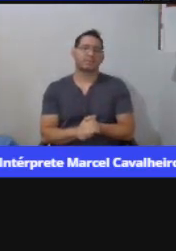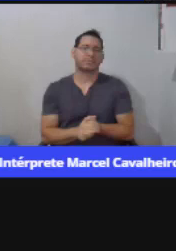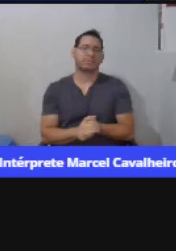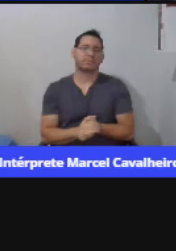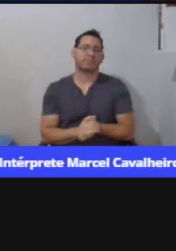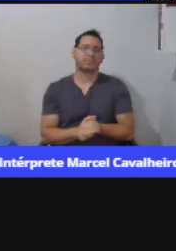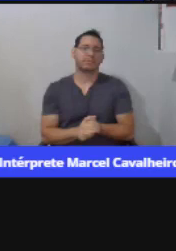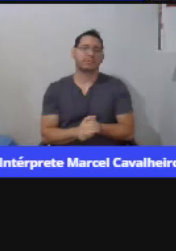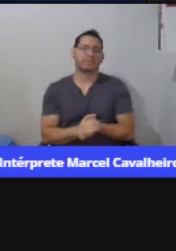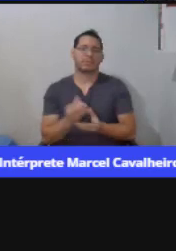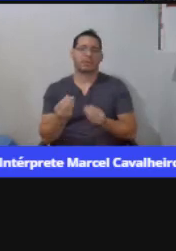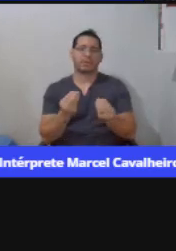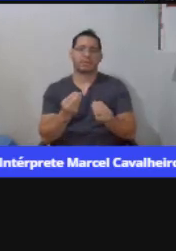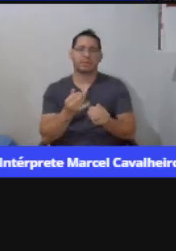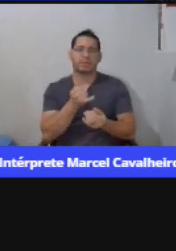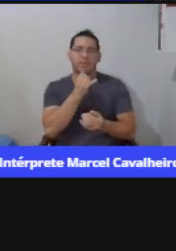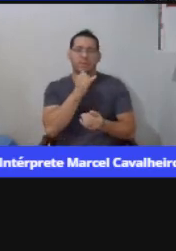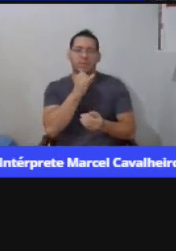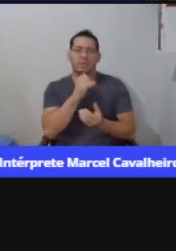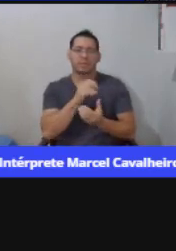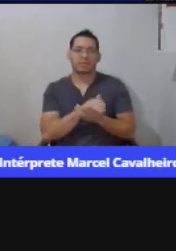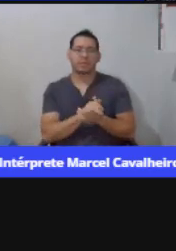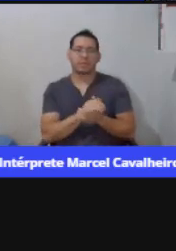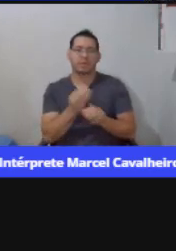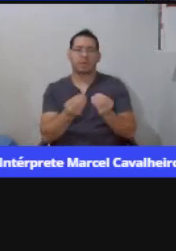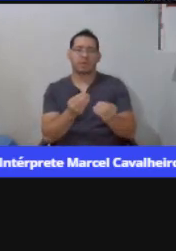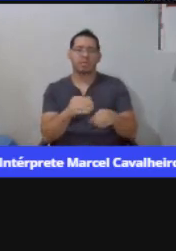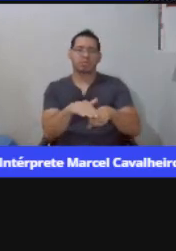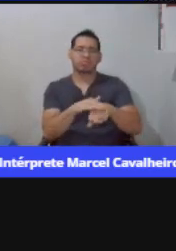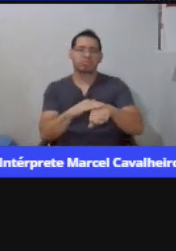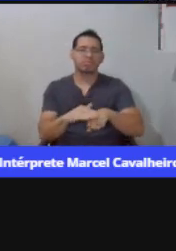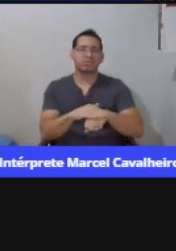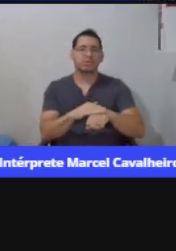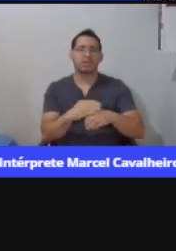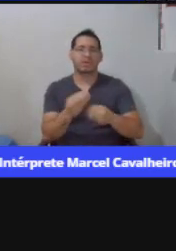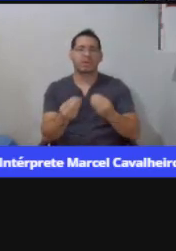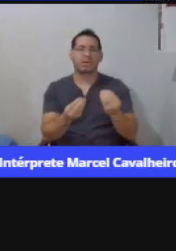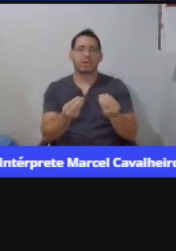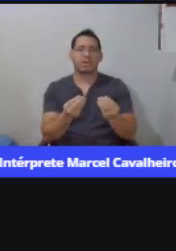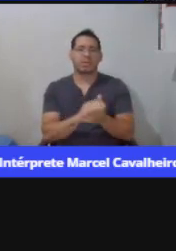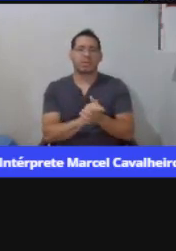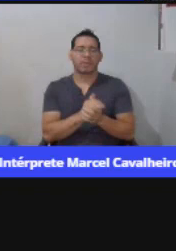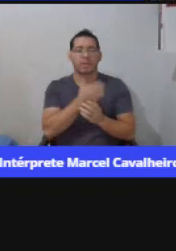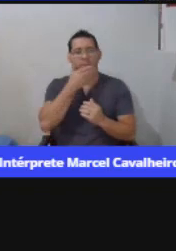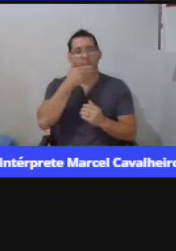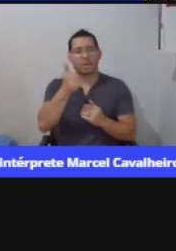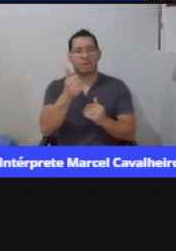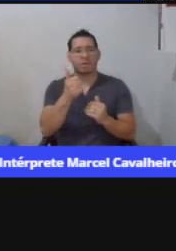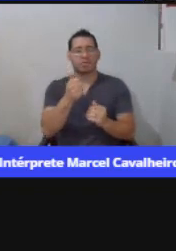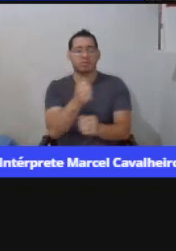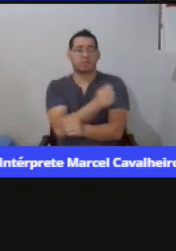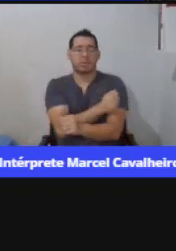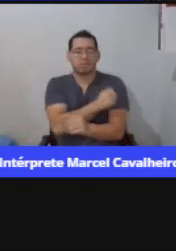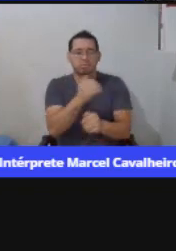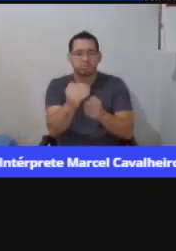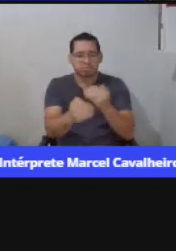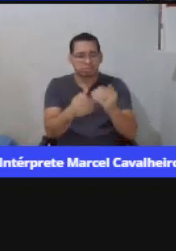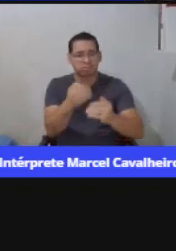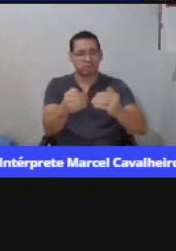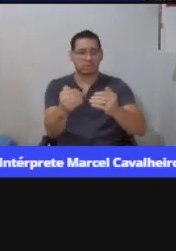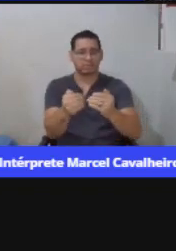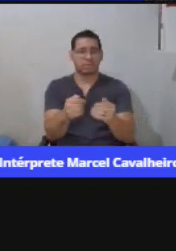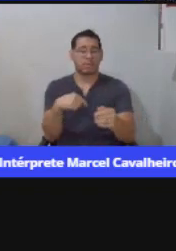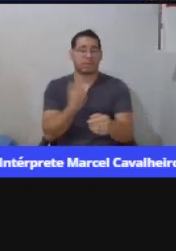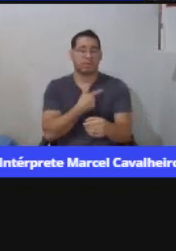por exemplo, discutido e visto qual seria a melhor forma da progressão desses alunos. A gente não sabe como eles